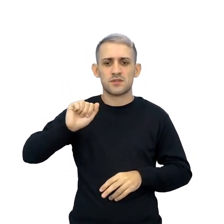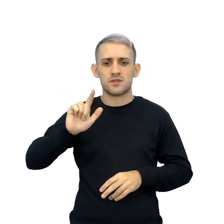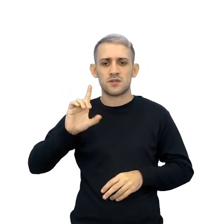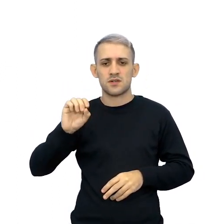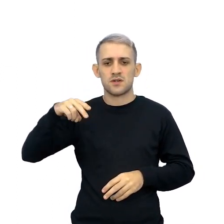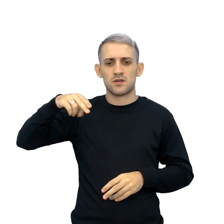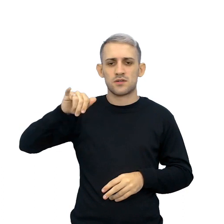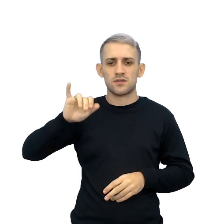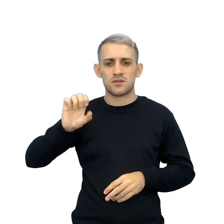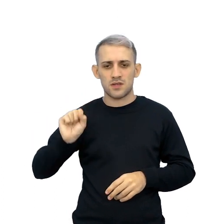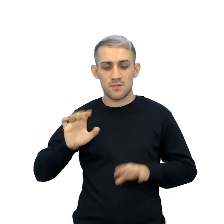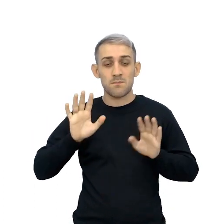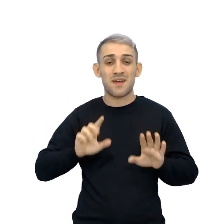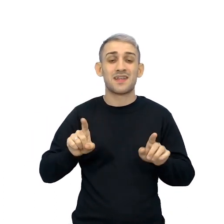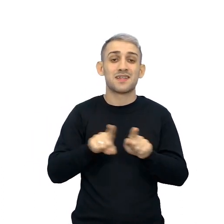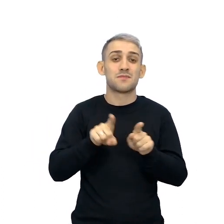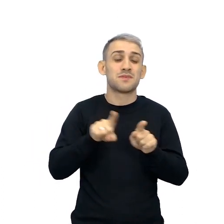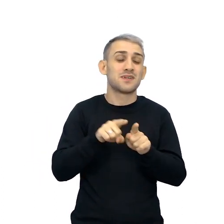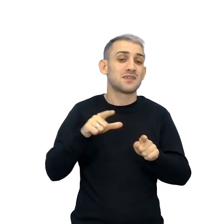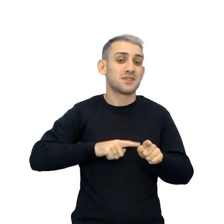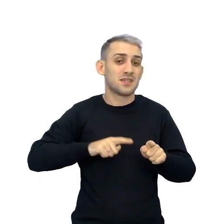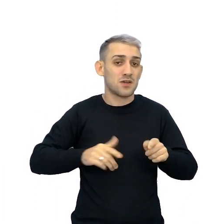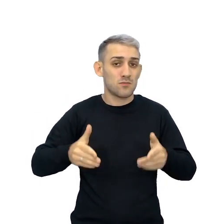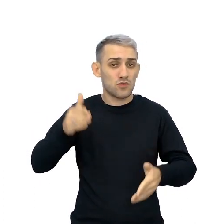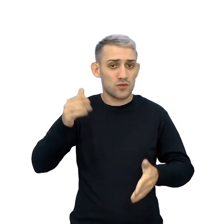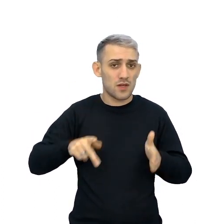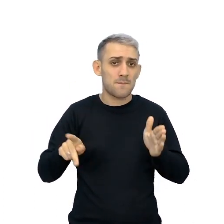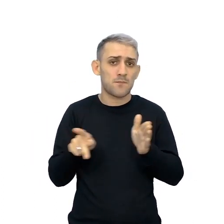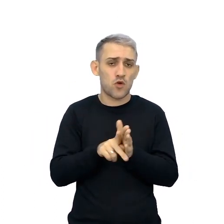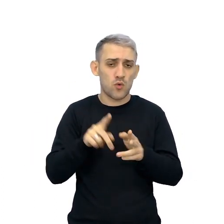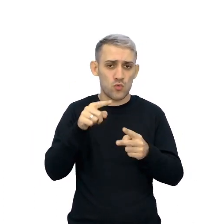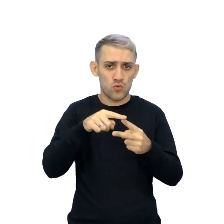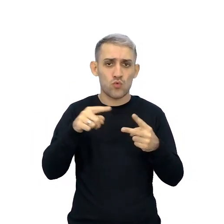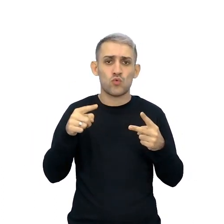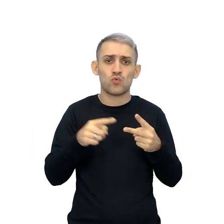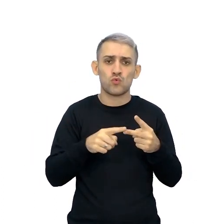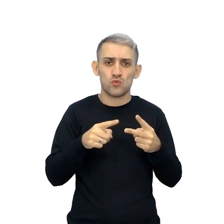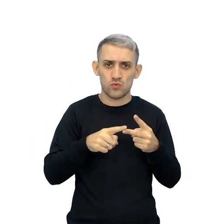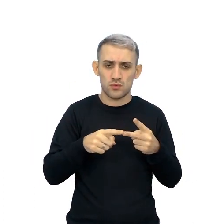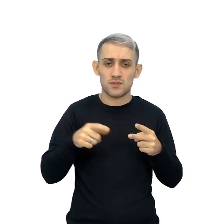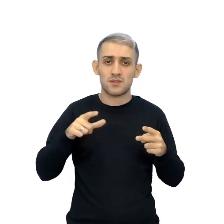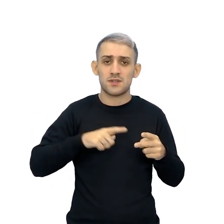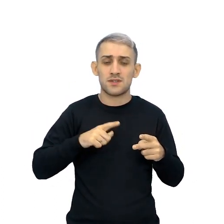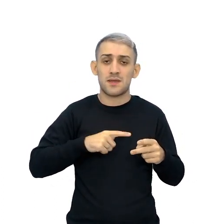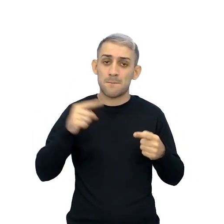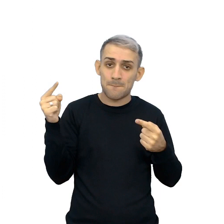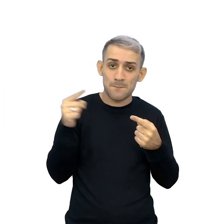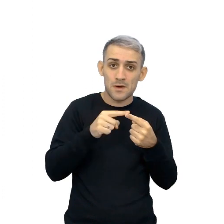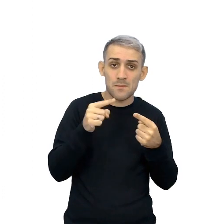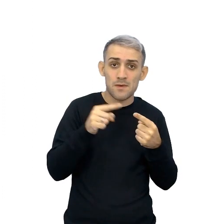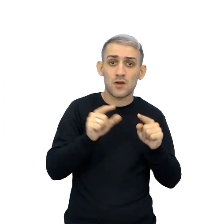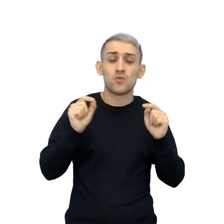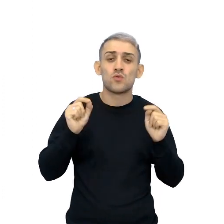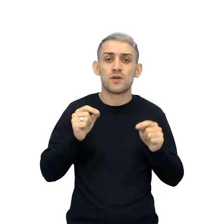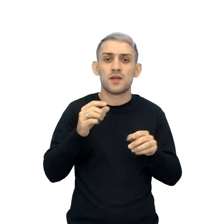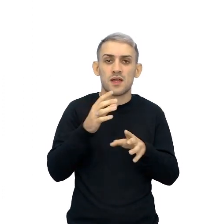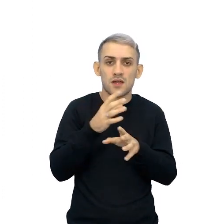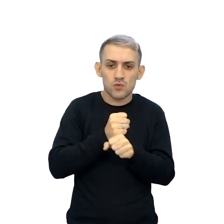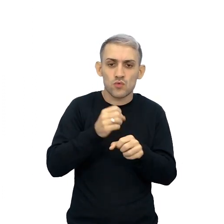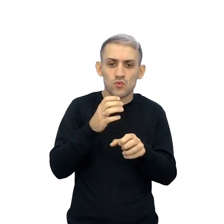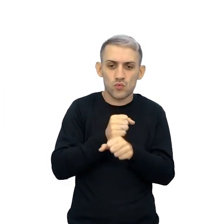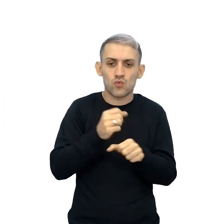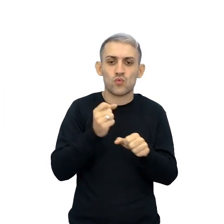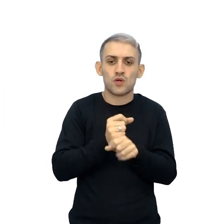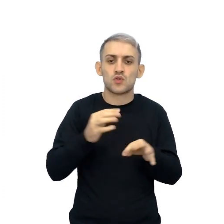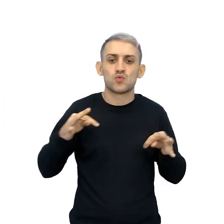um processo, né, de dupla entrada, que ele tem, primeiro, o cálculo aqui